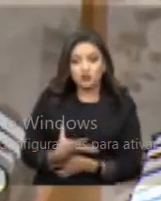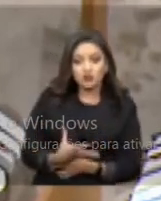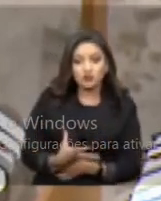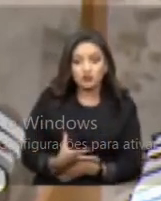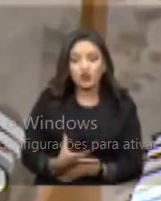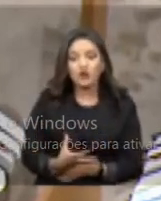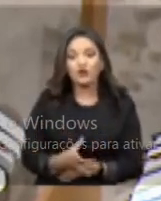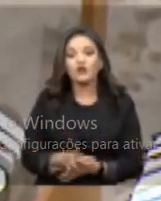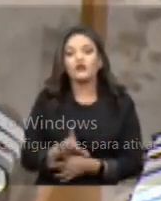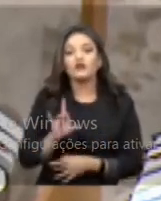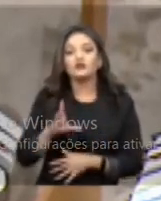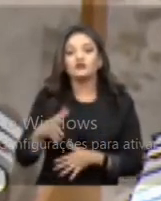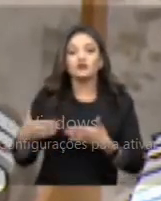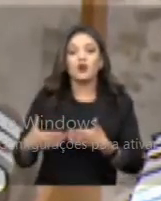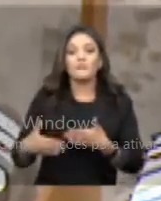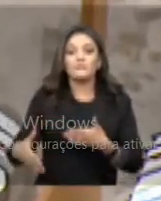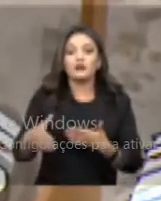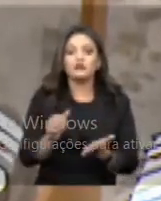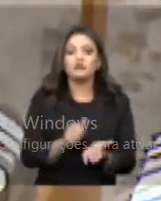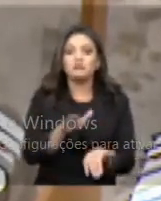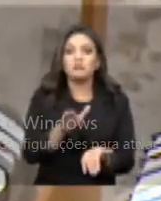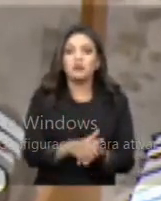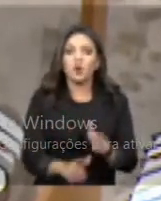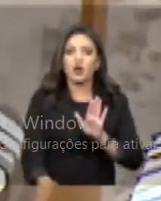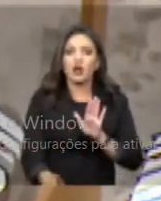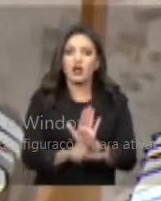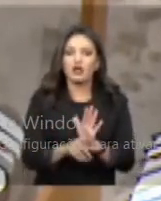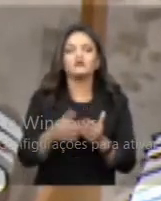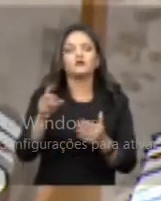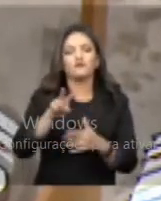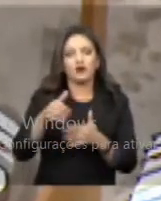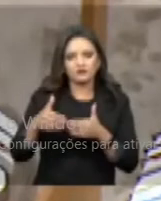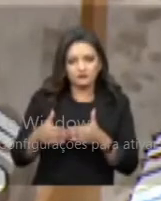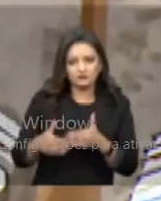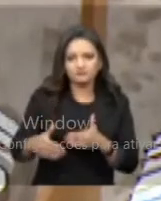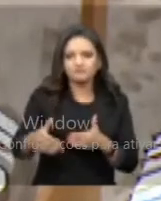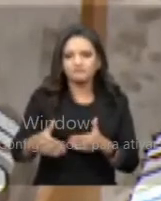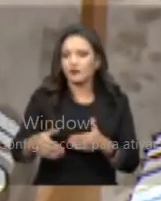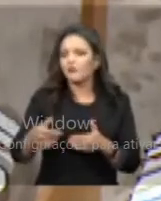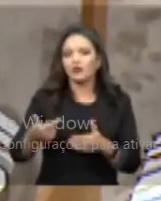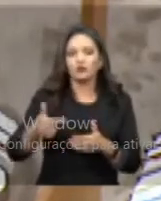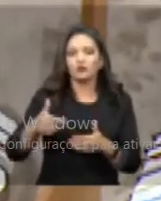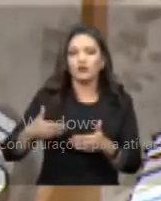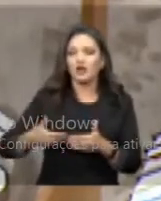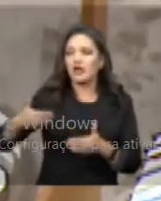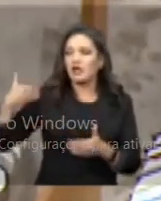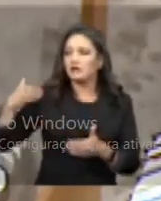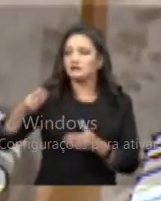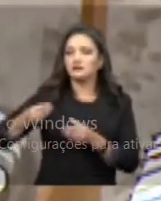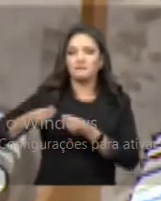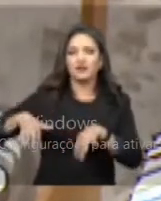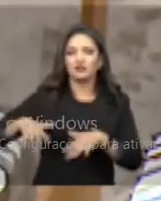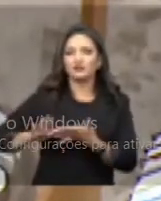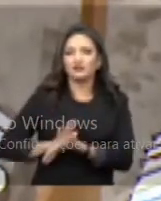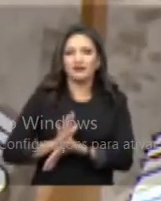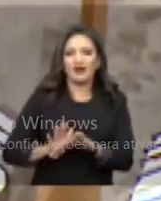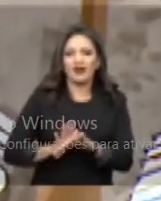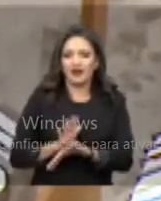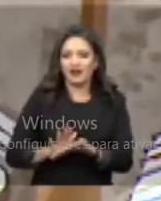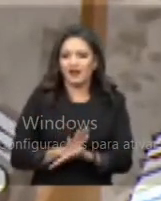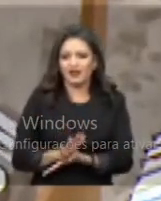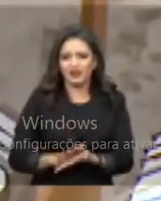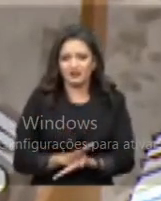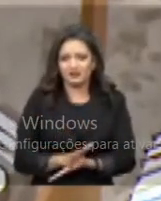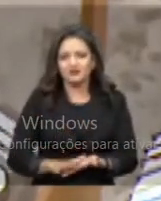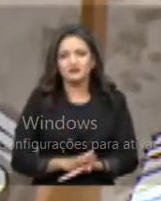anteriores apenas a partir da adição do novo diploma, sem prejuízo da aplicação da analogia ou da